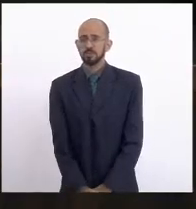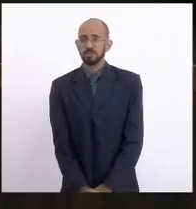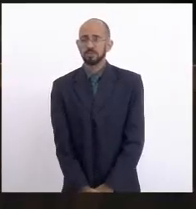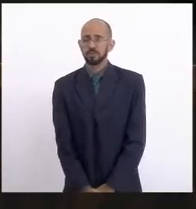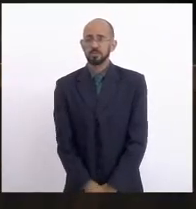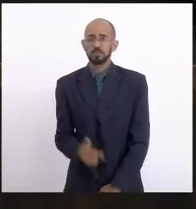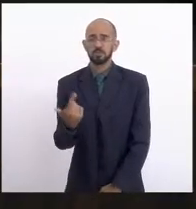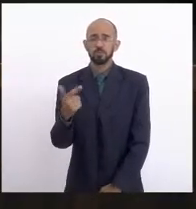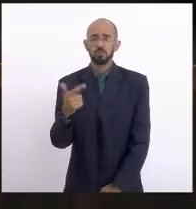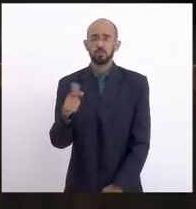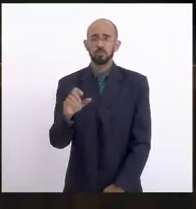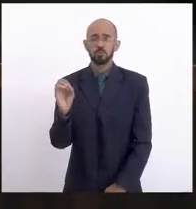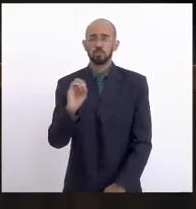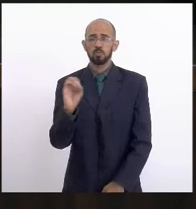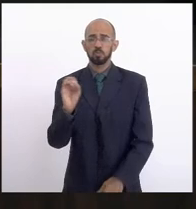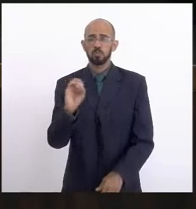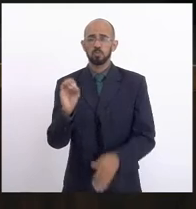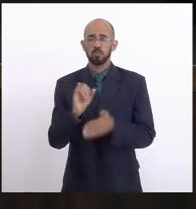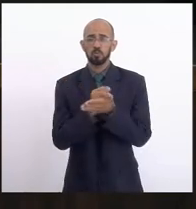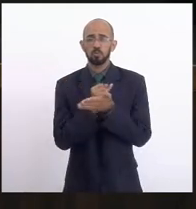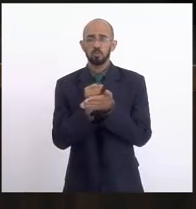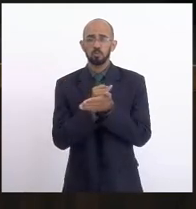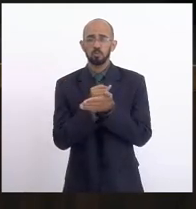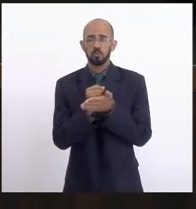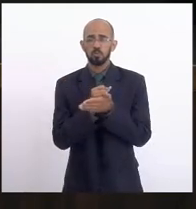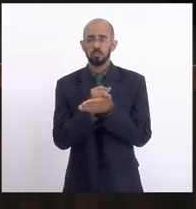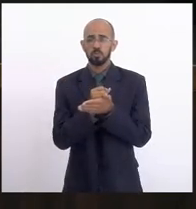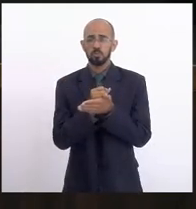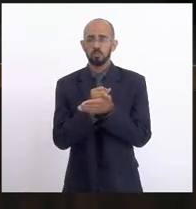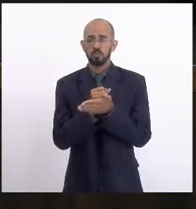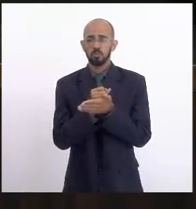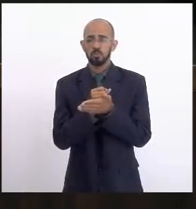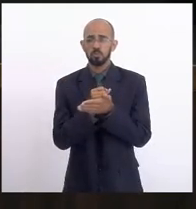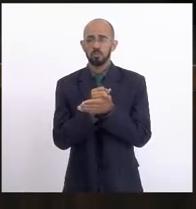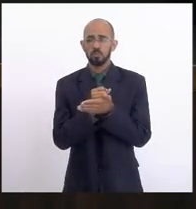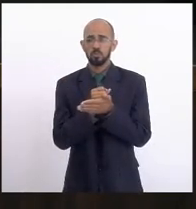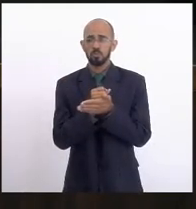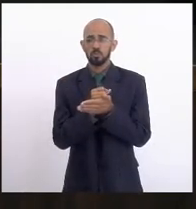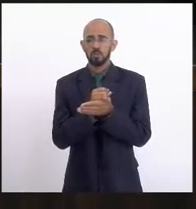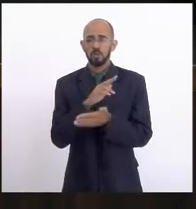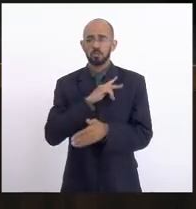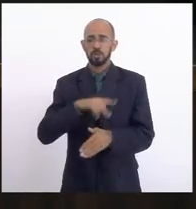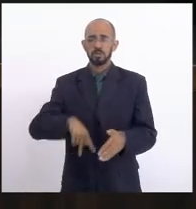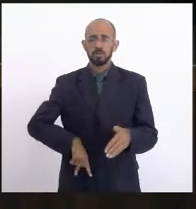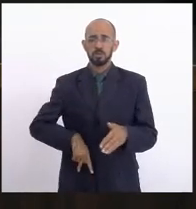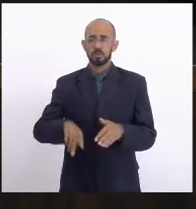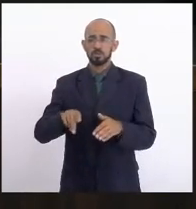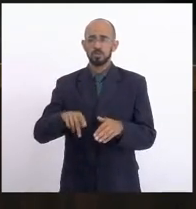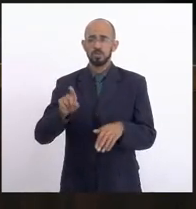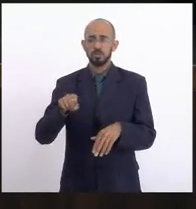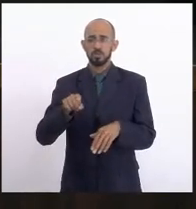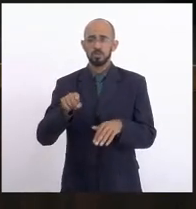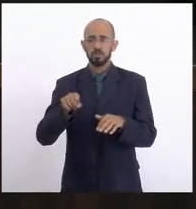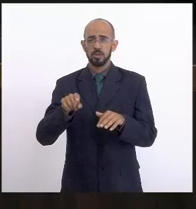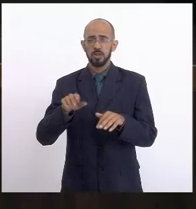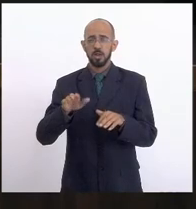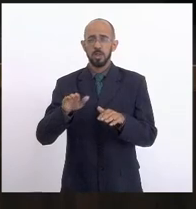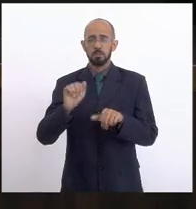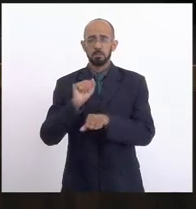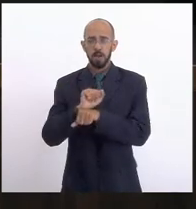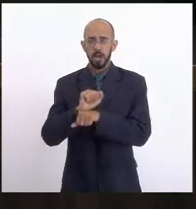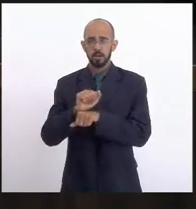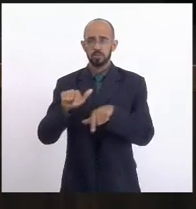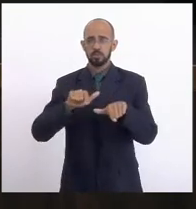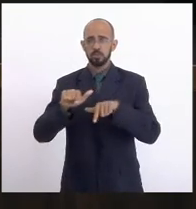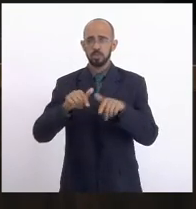Não havendo mais oradores inscritos, a presidente suspende os trabalhos até as 15